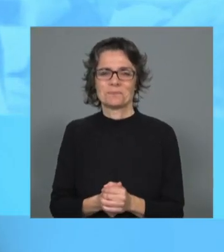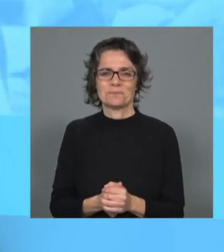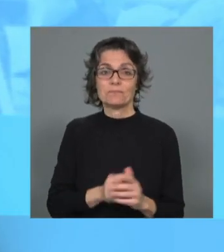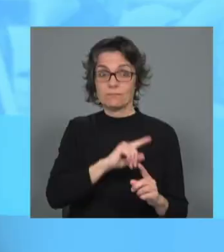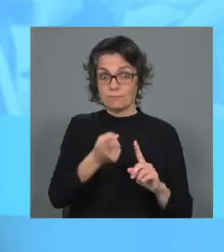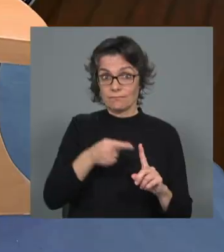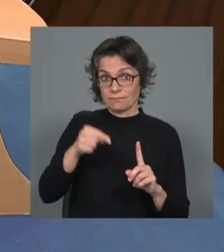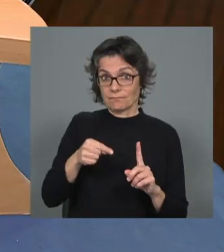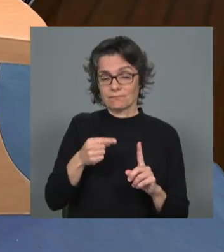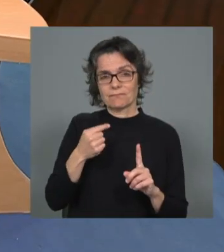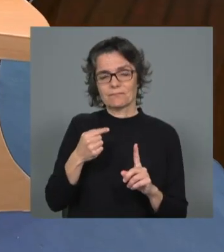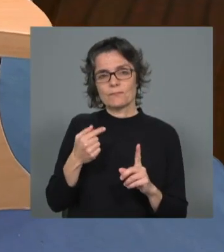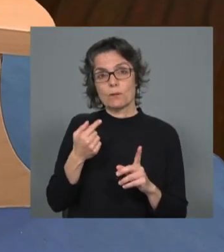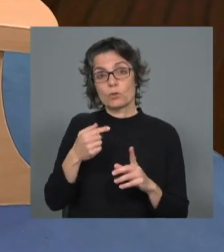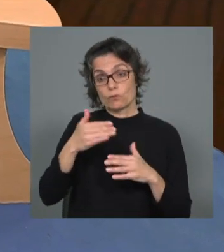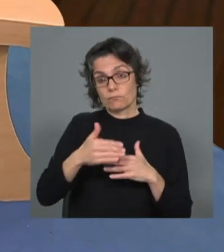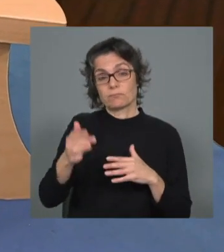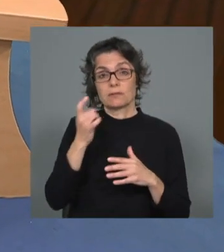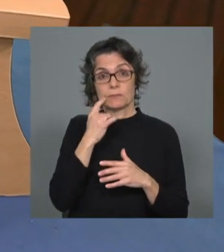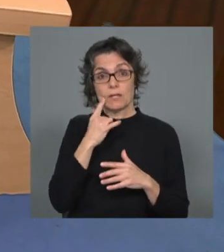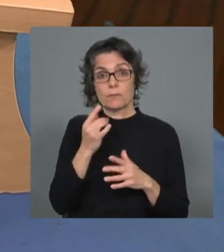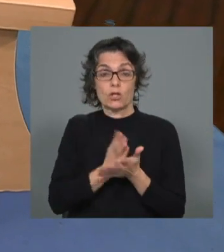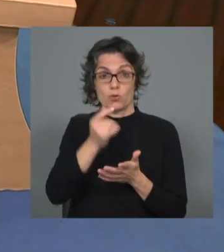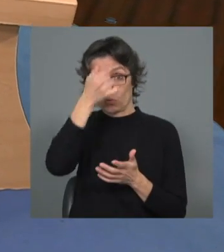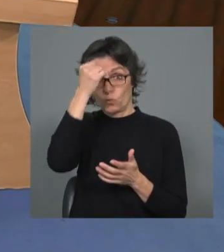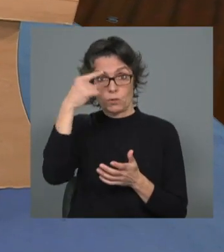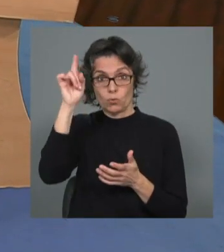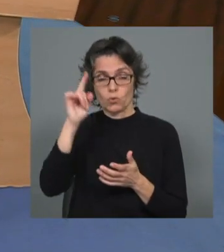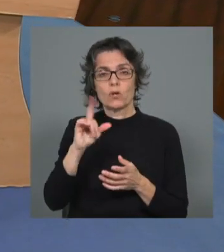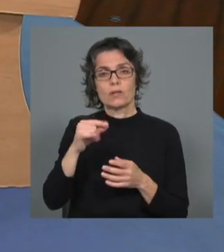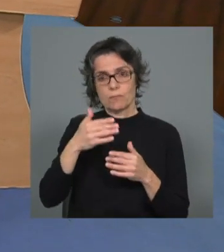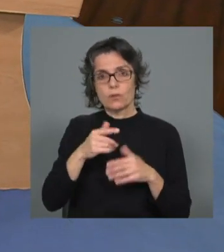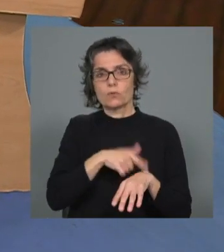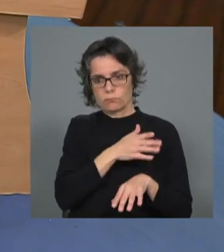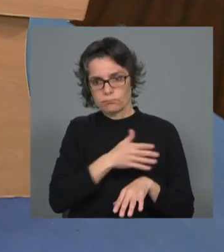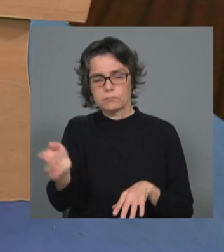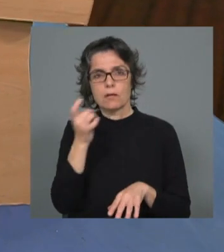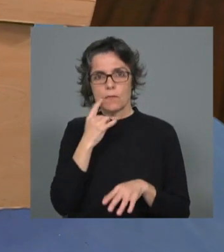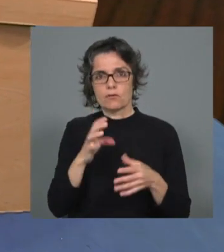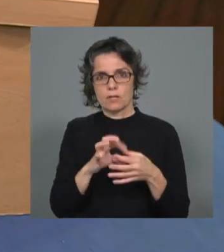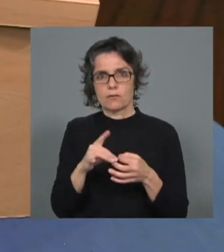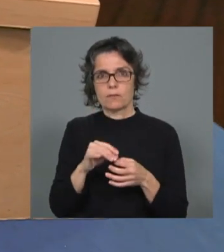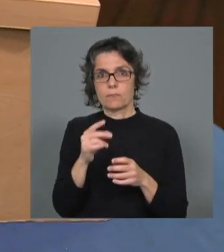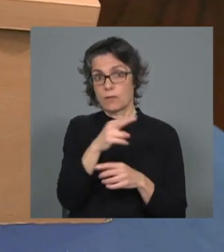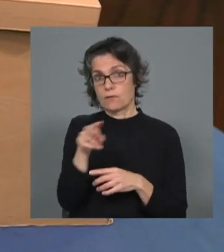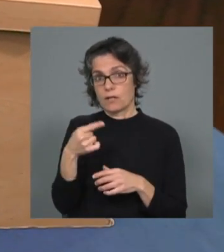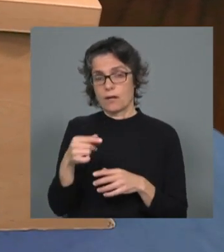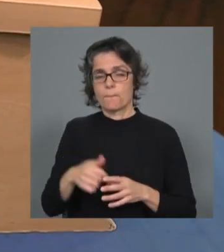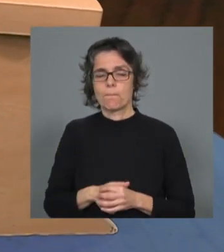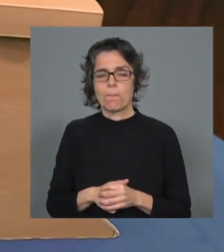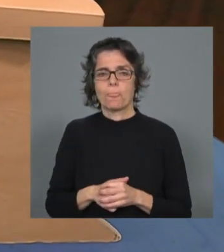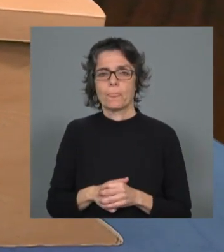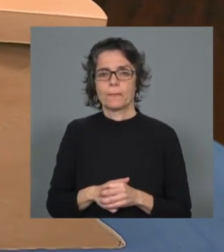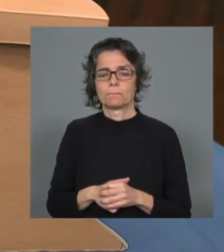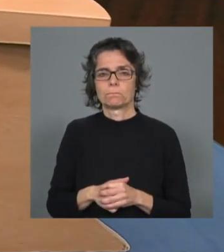acontecer ao longo do tempo da Páscoa, não é? Porque não é só no domingo. Exatamente. Ao longo do tempo da Páscoa. Mas perguntava-lhe de que